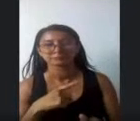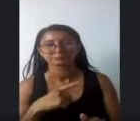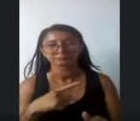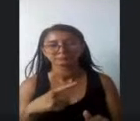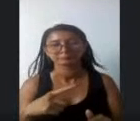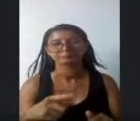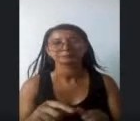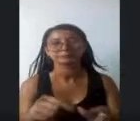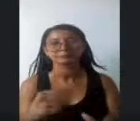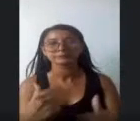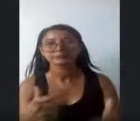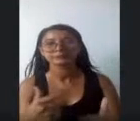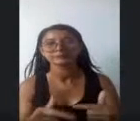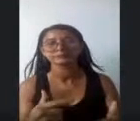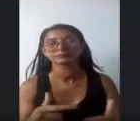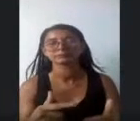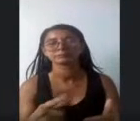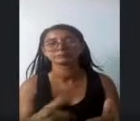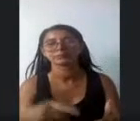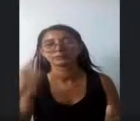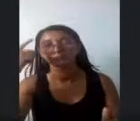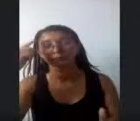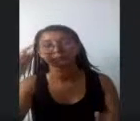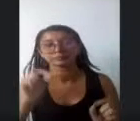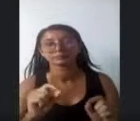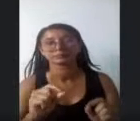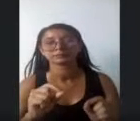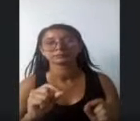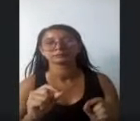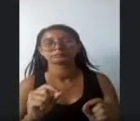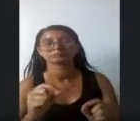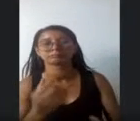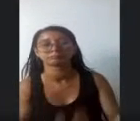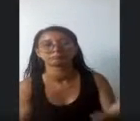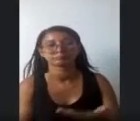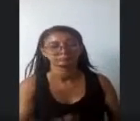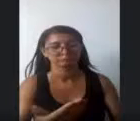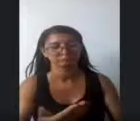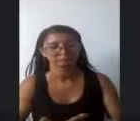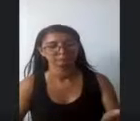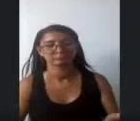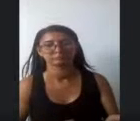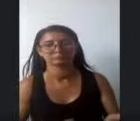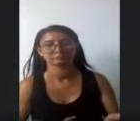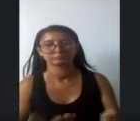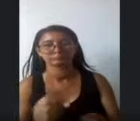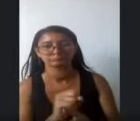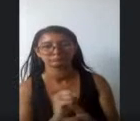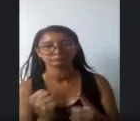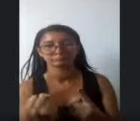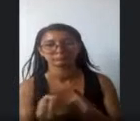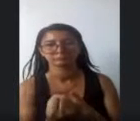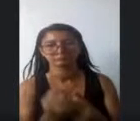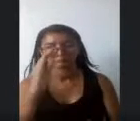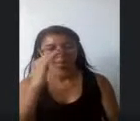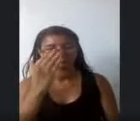para a sociedade, pensando em trabalhar, nós acreditamos no Sistema Único de Saúde, nós acreditamos e apoiamos o